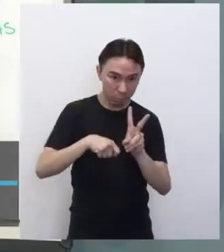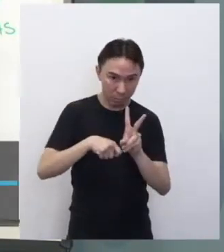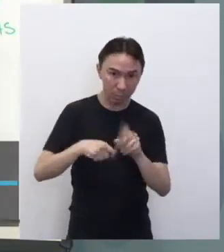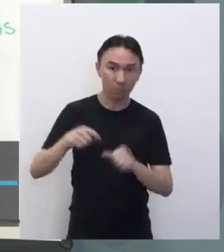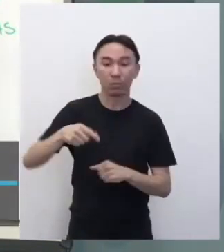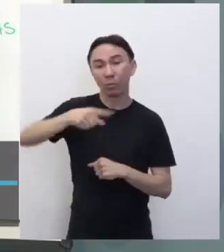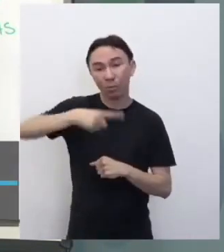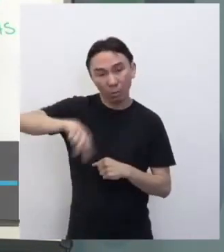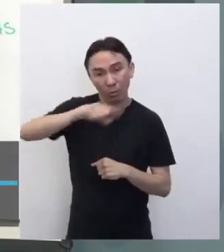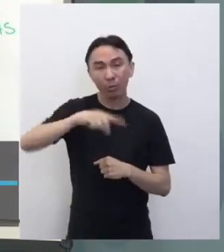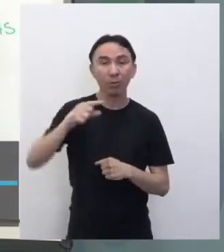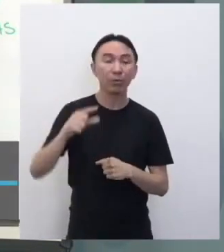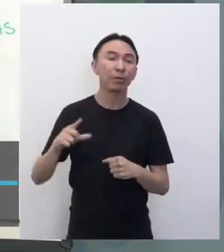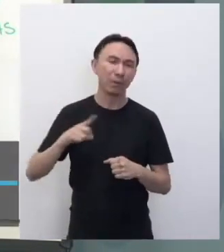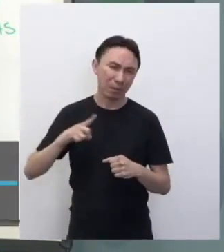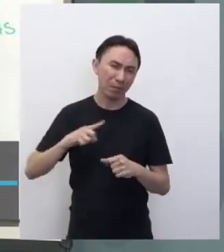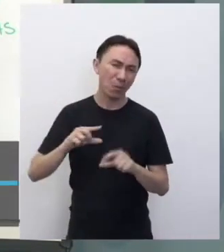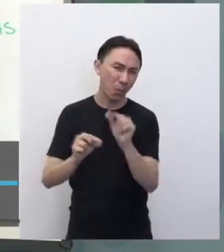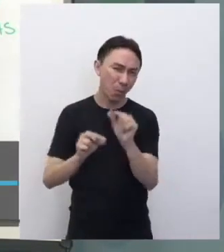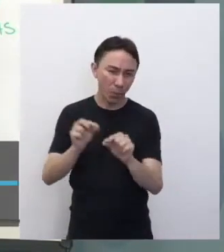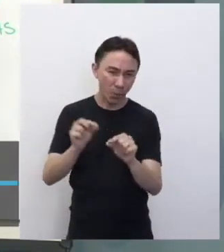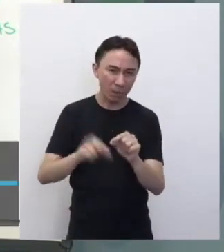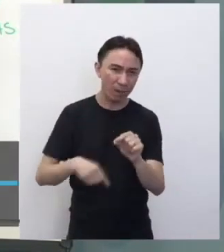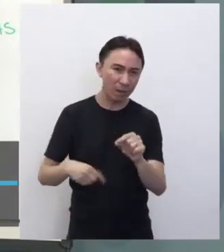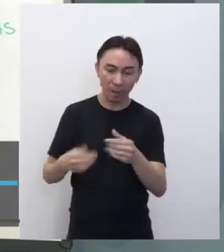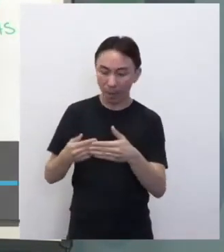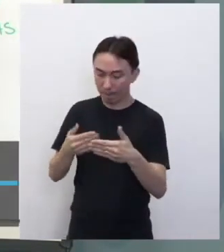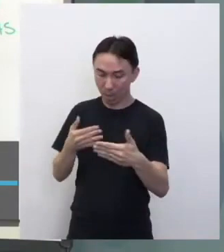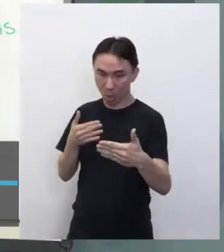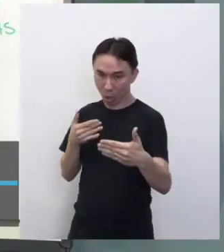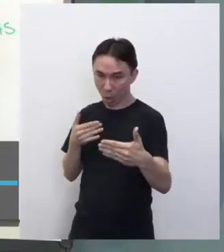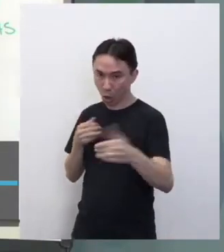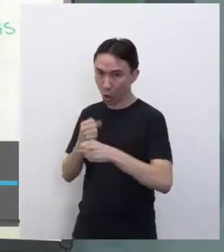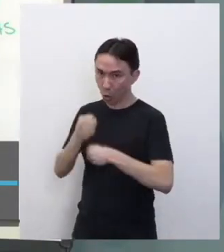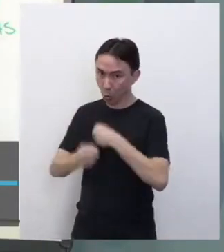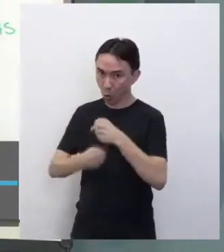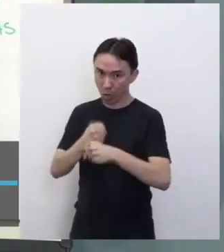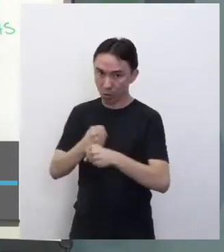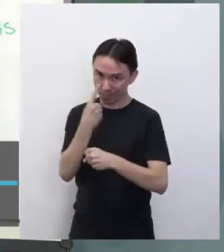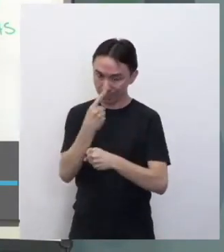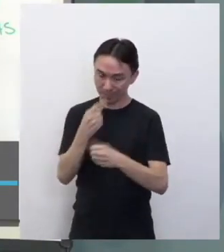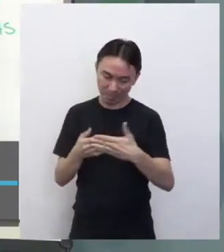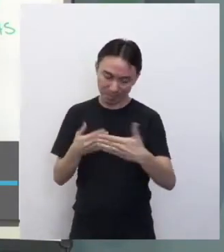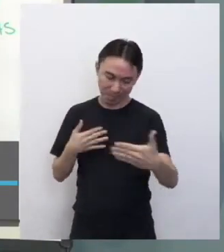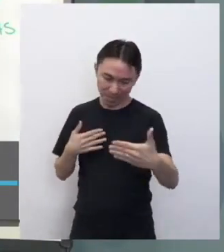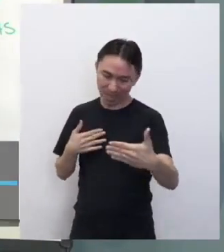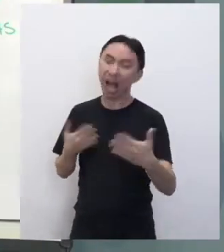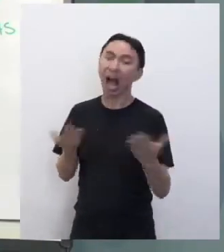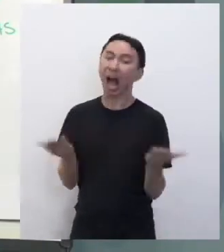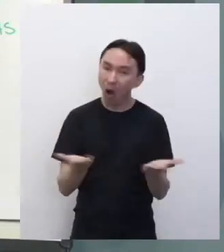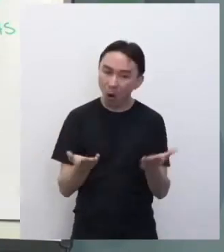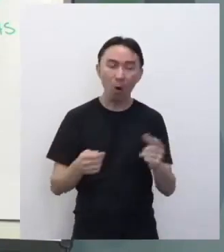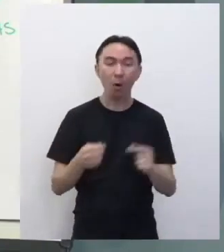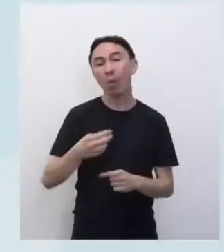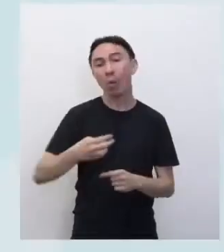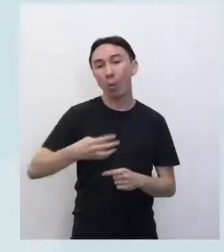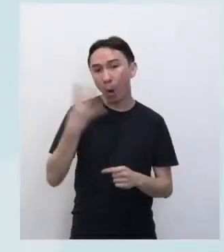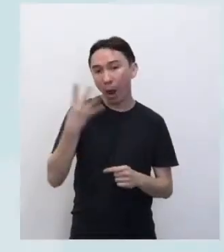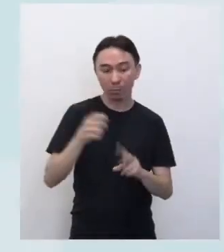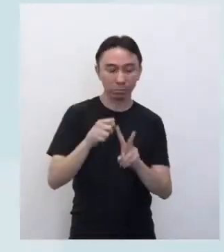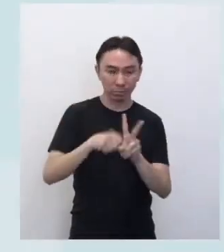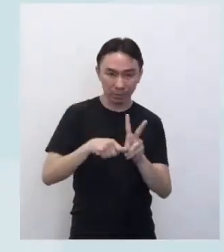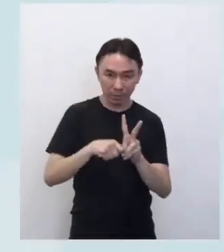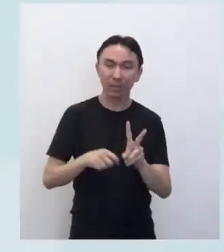uma revisão de tudo que a gente estudou desde o início do ano, né? Então, para a aula de hoje, vocês vão precisar só do your